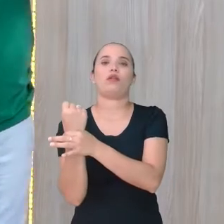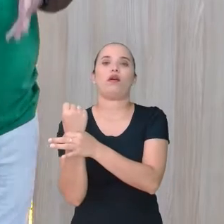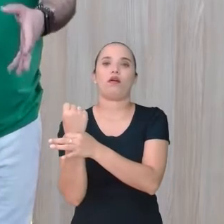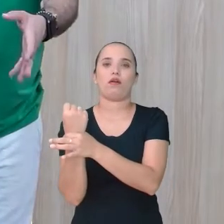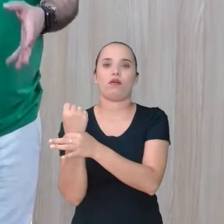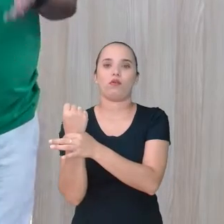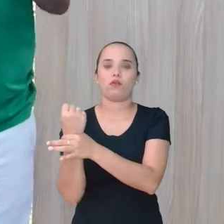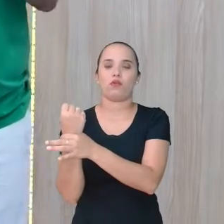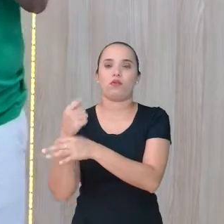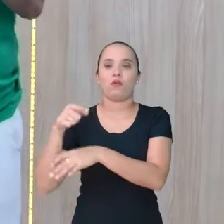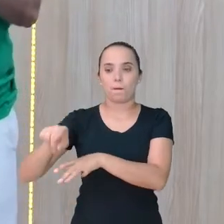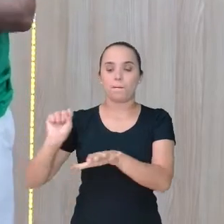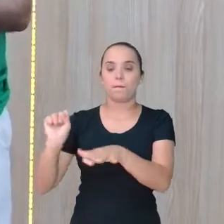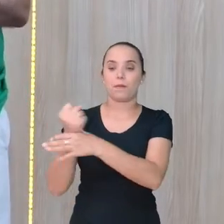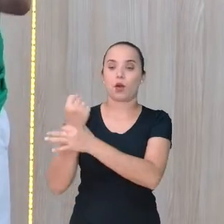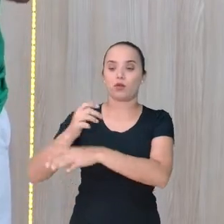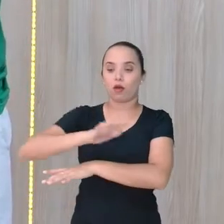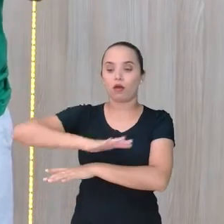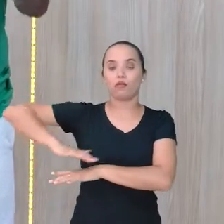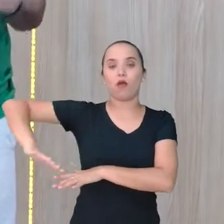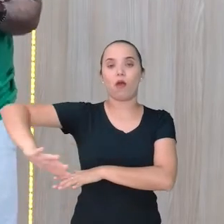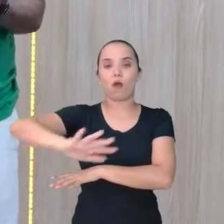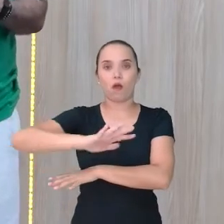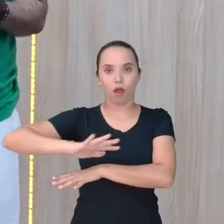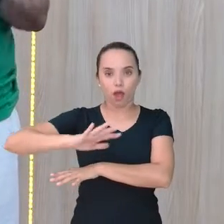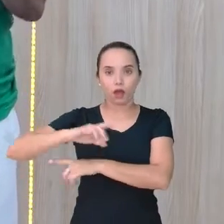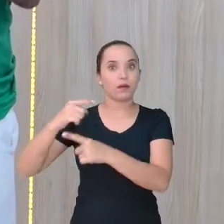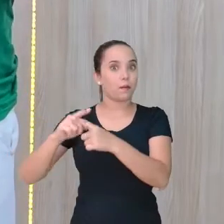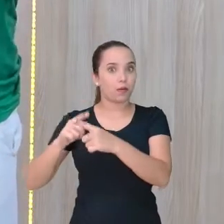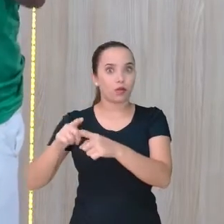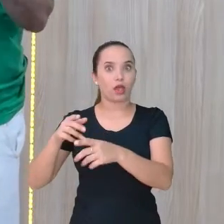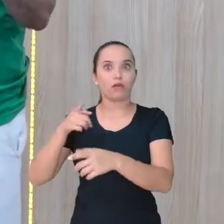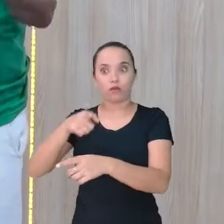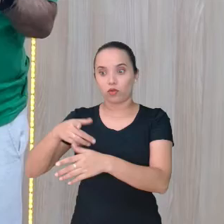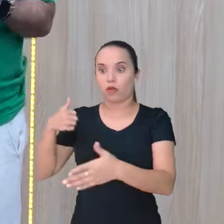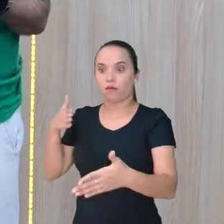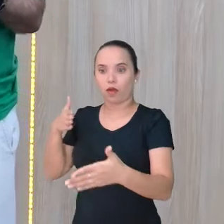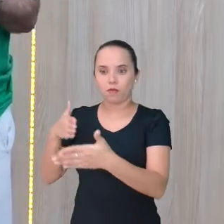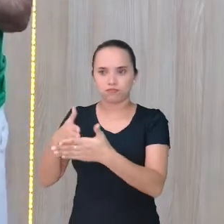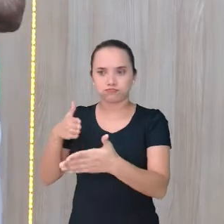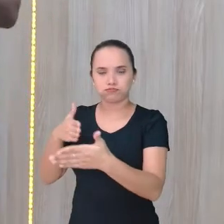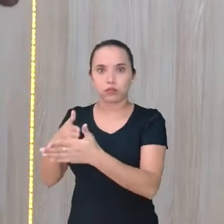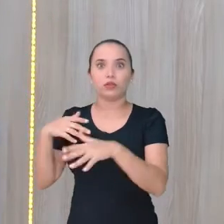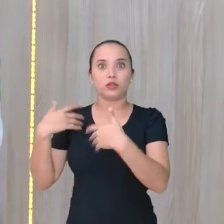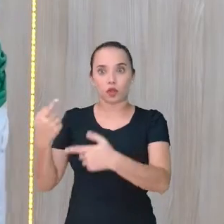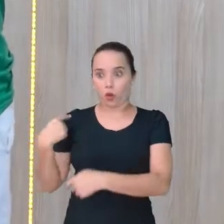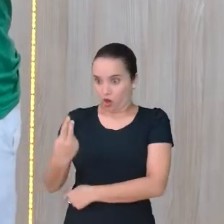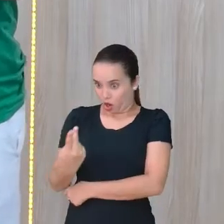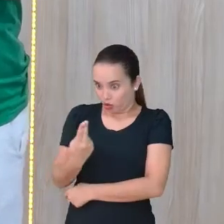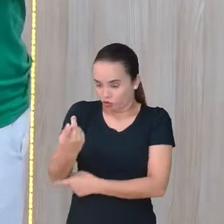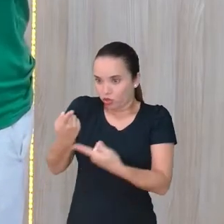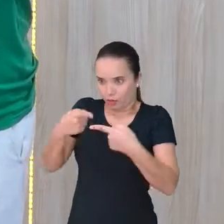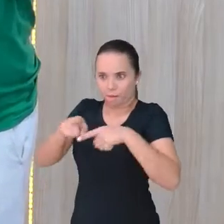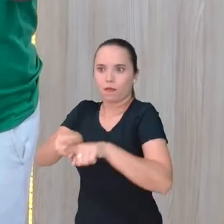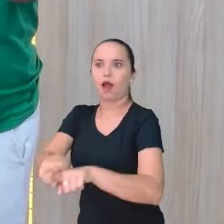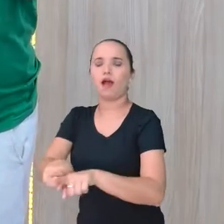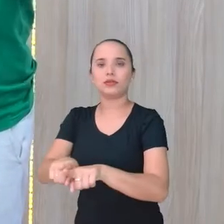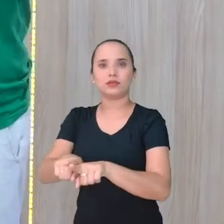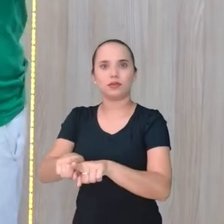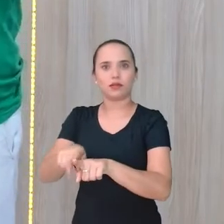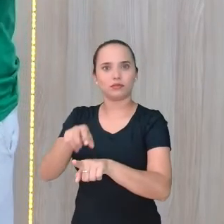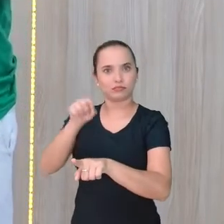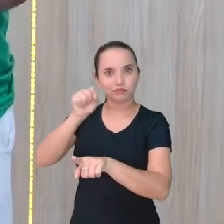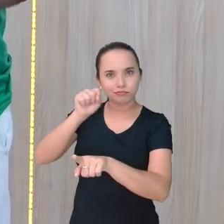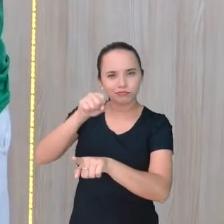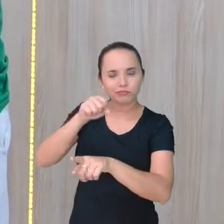vai ficar nessa região, mas tu vai proteger o território pra gente e a gente vai firmar essa parceria, certo? Tu fica aí, eu deixo o território para